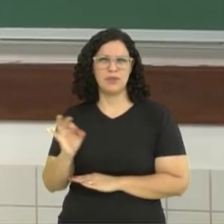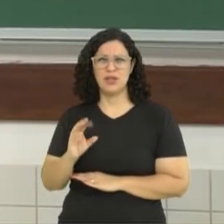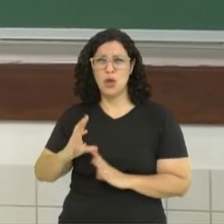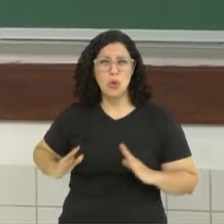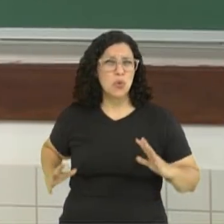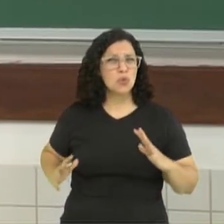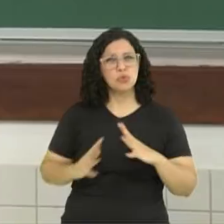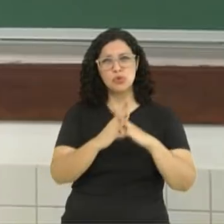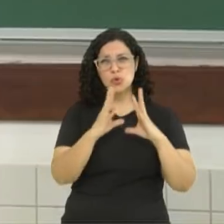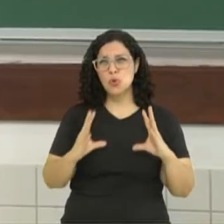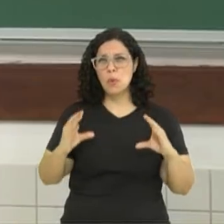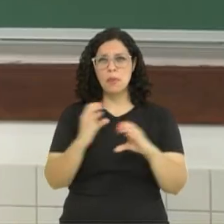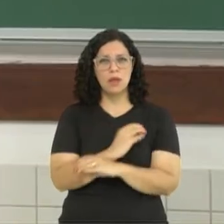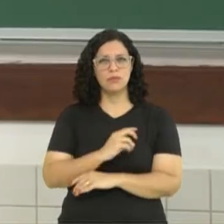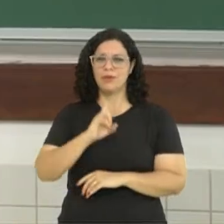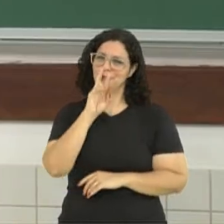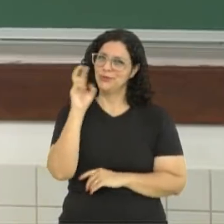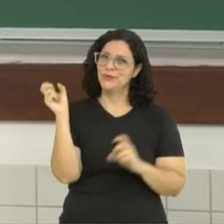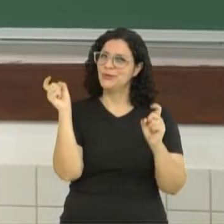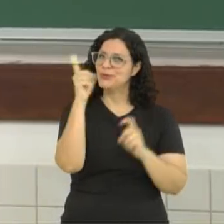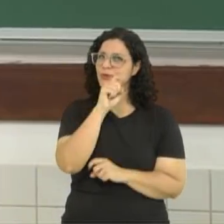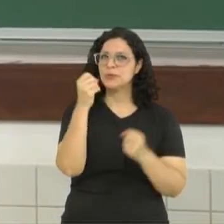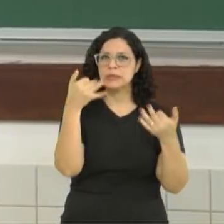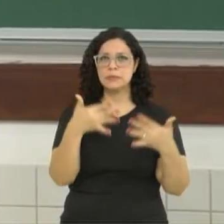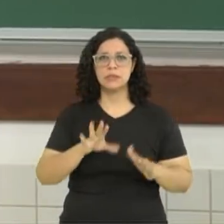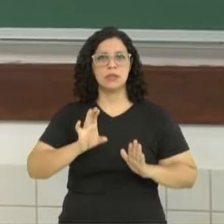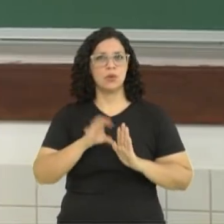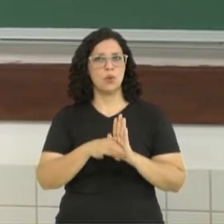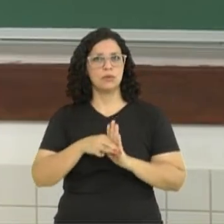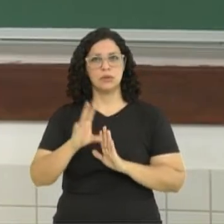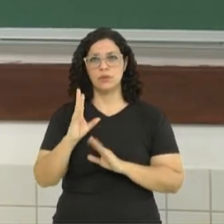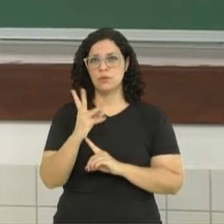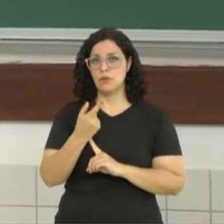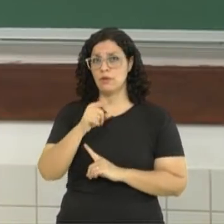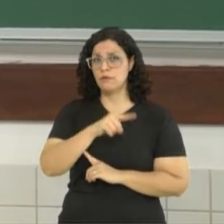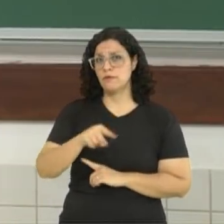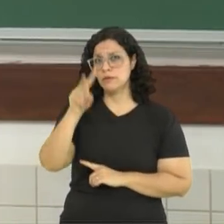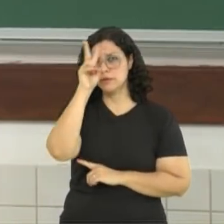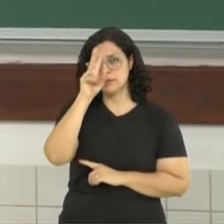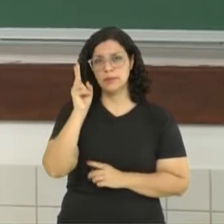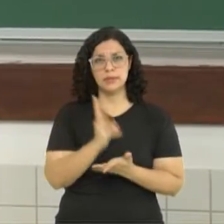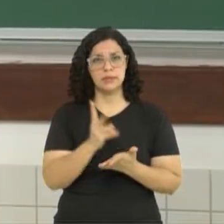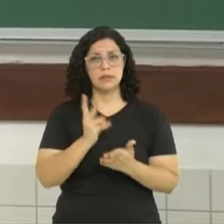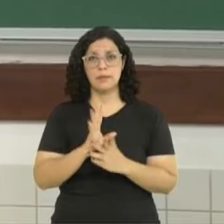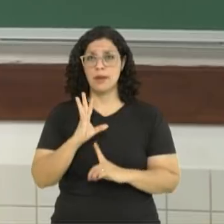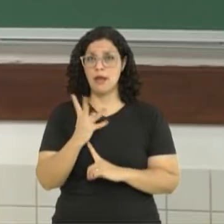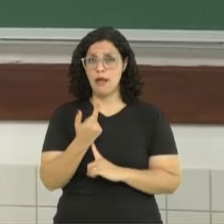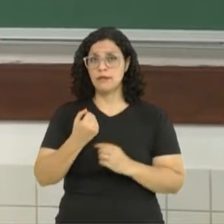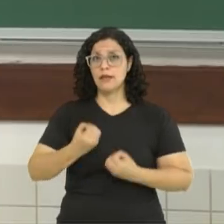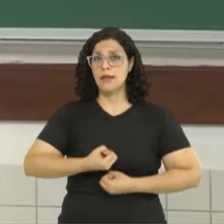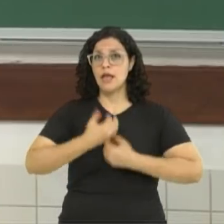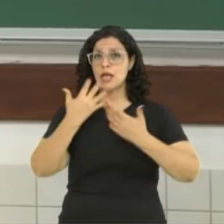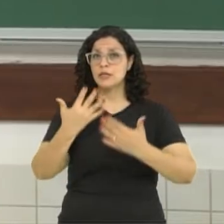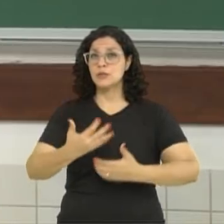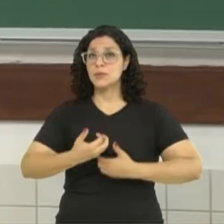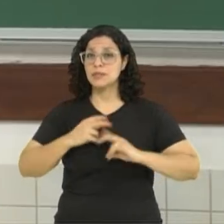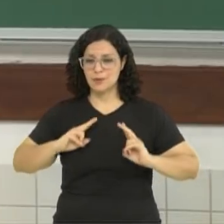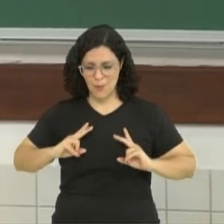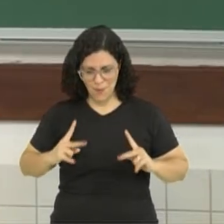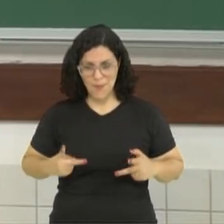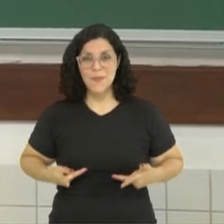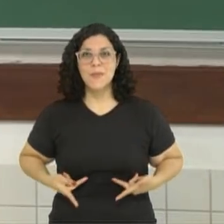à altura do que é arte. Mas a coisa que eu quero que vocês lembrem sempre na cabeça de vocês é que arte é expressão